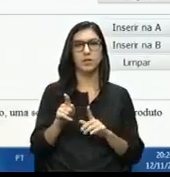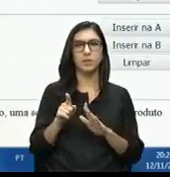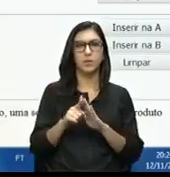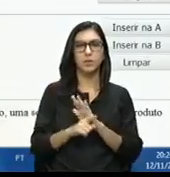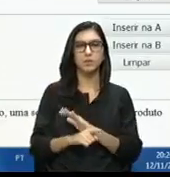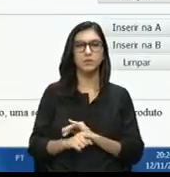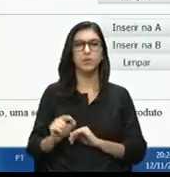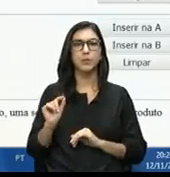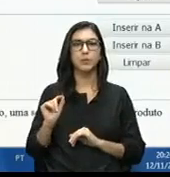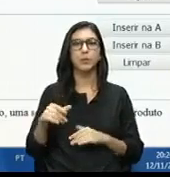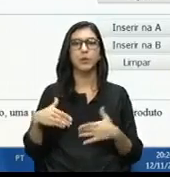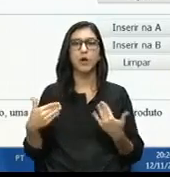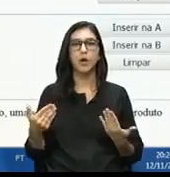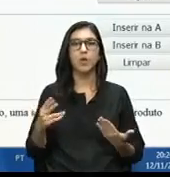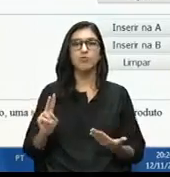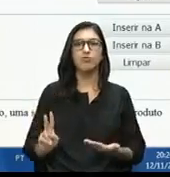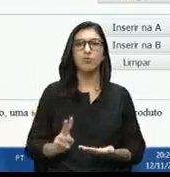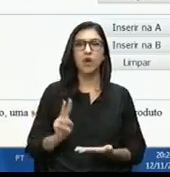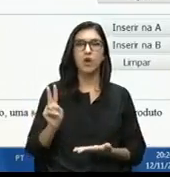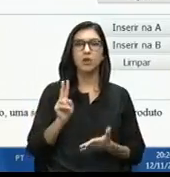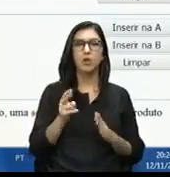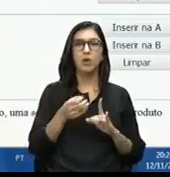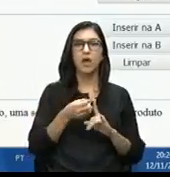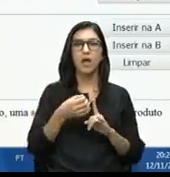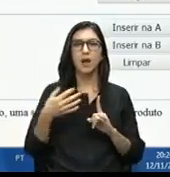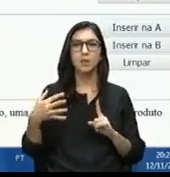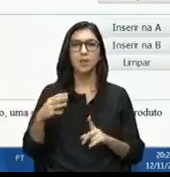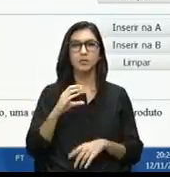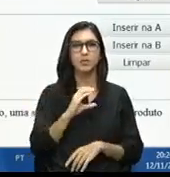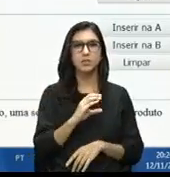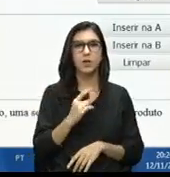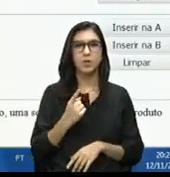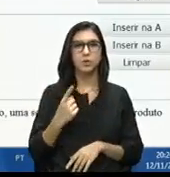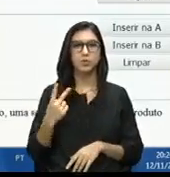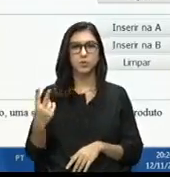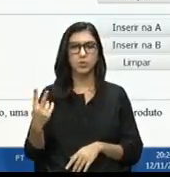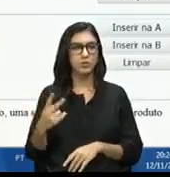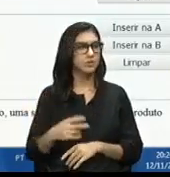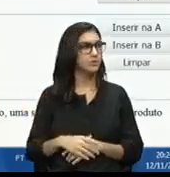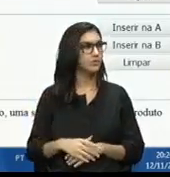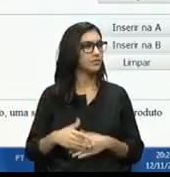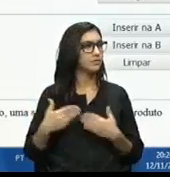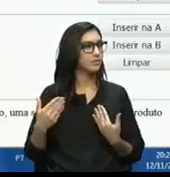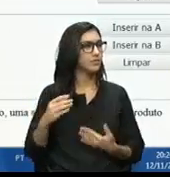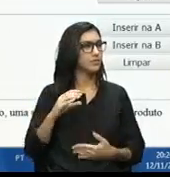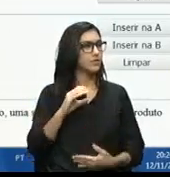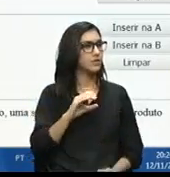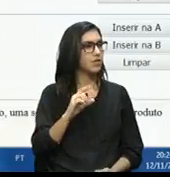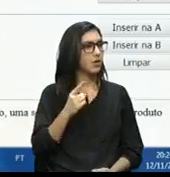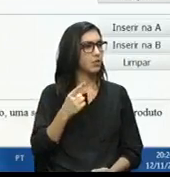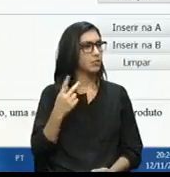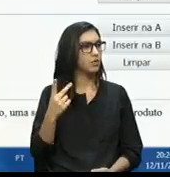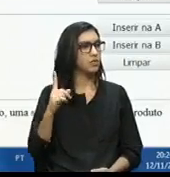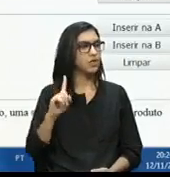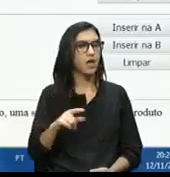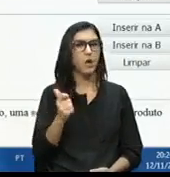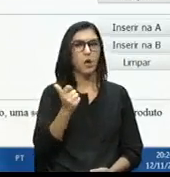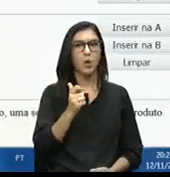questão, né, qual que é o valor do elemento C12 da matriz C. Então, C12, ó, vai ser o